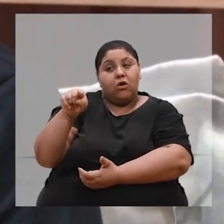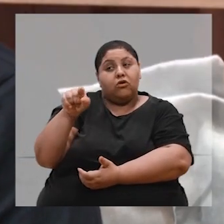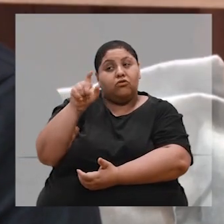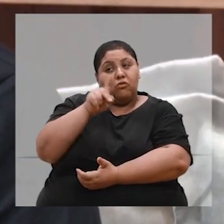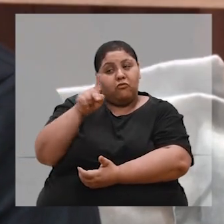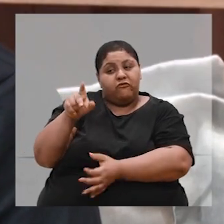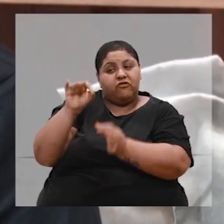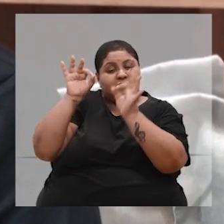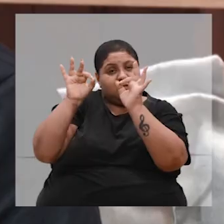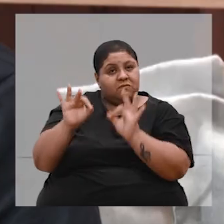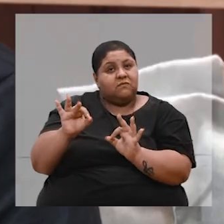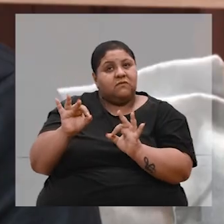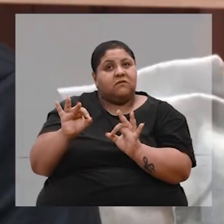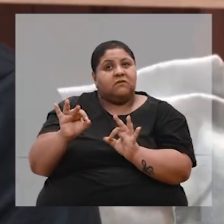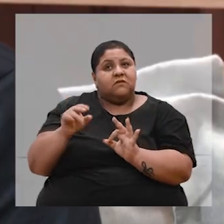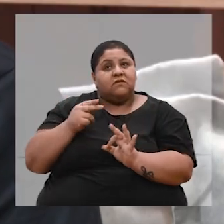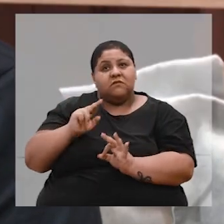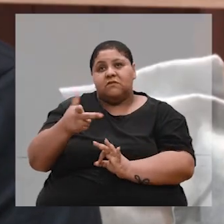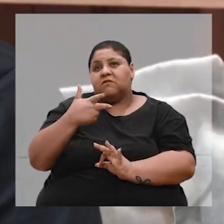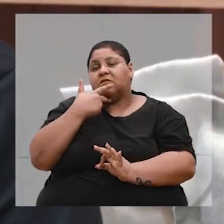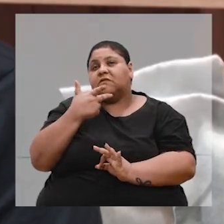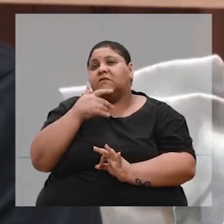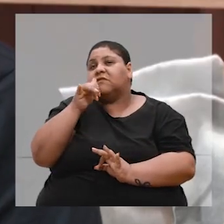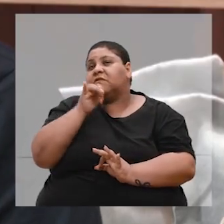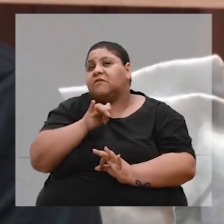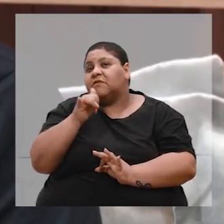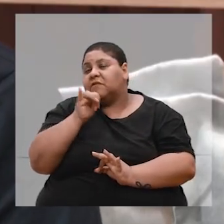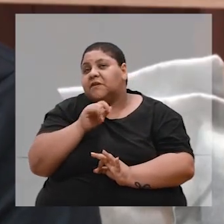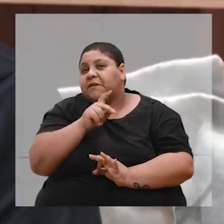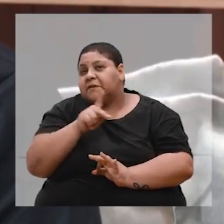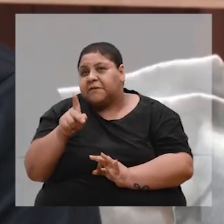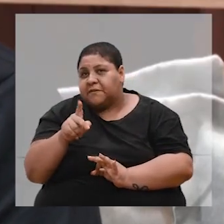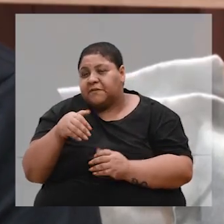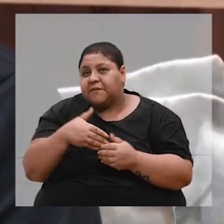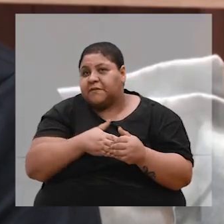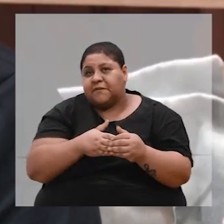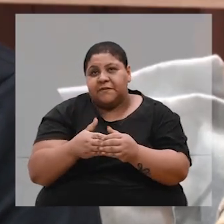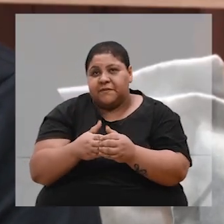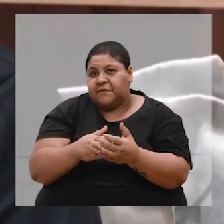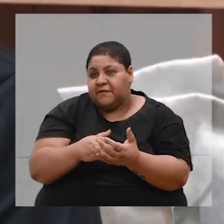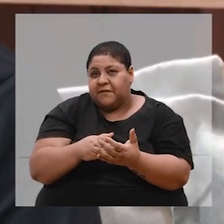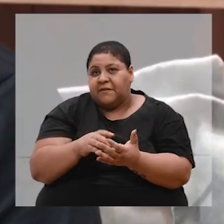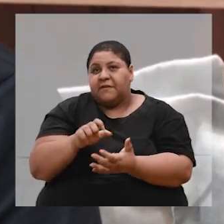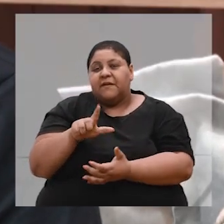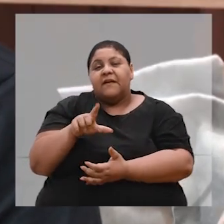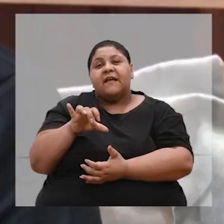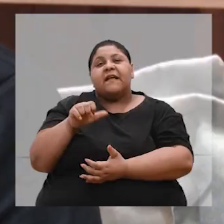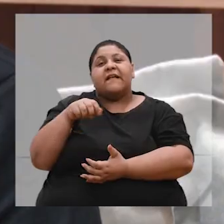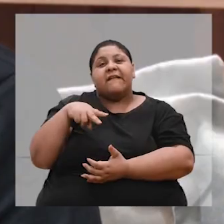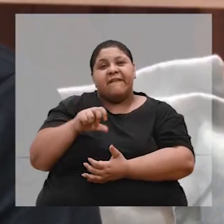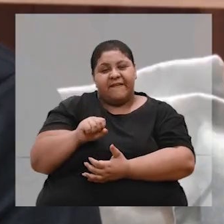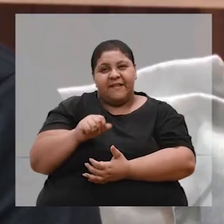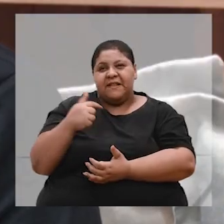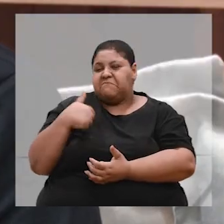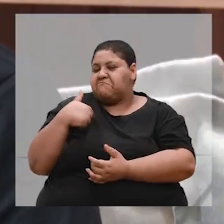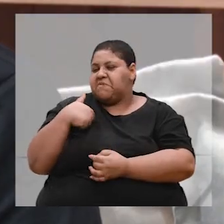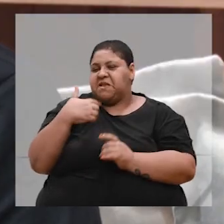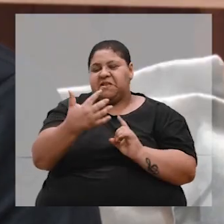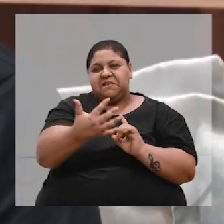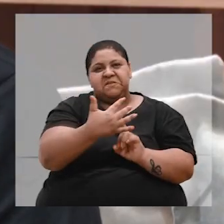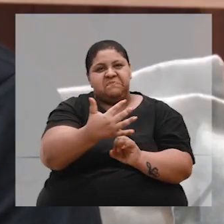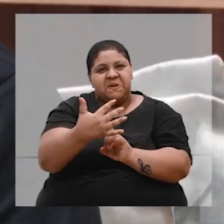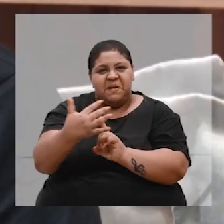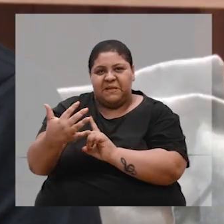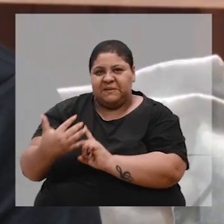professor nato, né? Você falado, por exemplo, pela professora orientadora Eliana Hella, né? Assim, que é inspiradora,